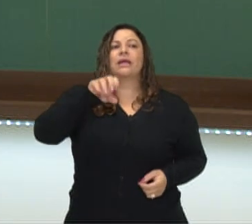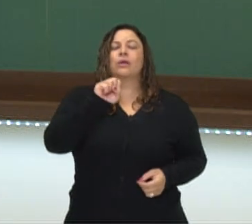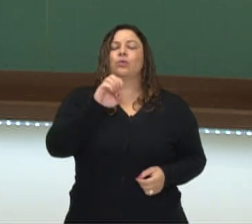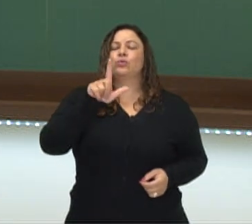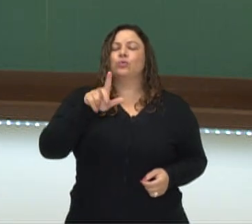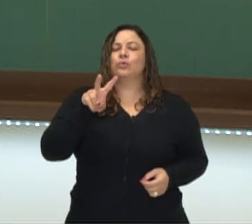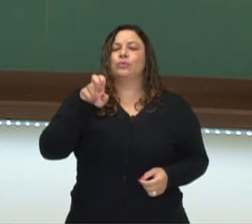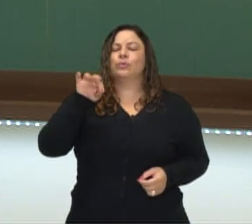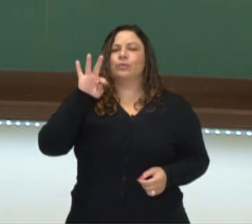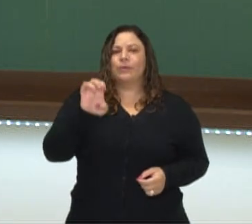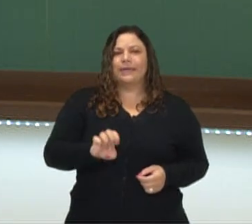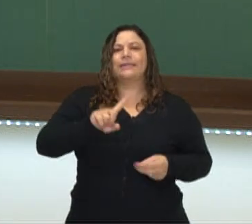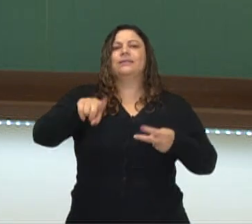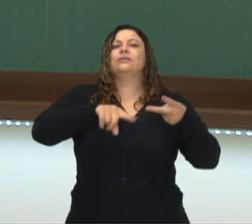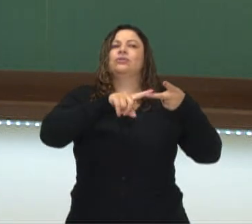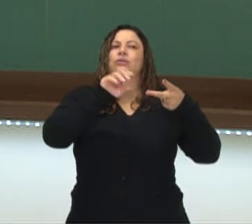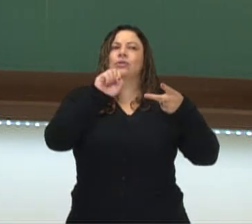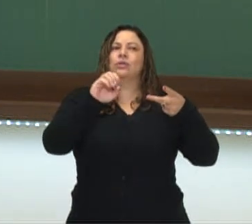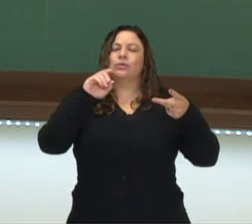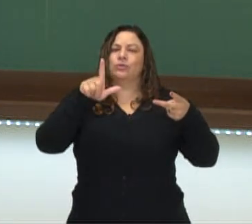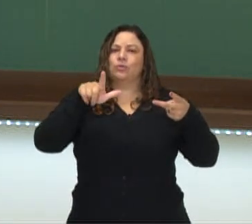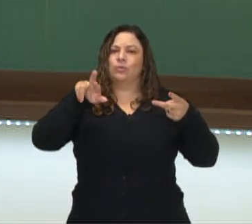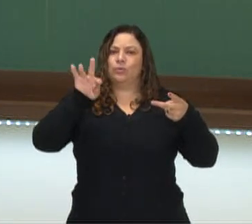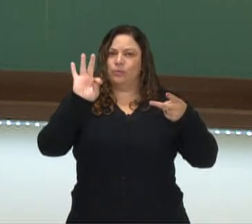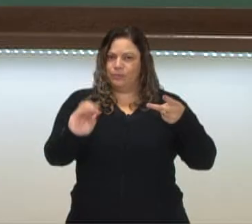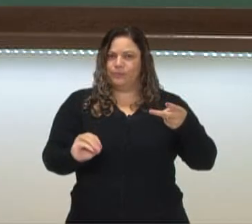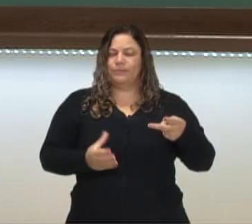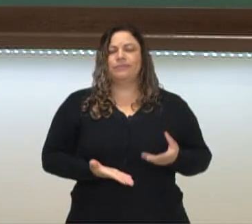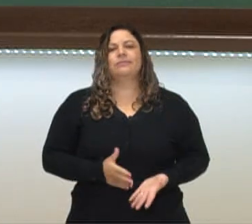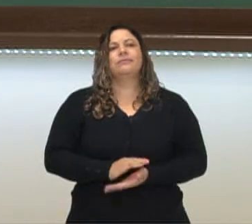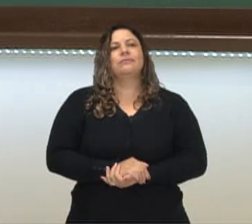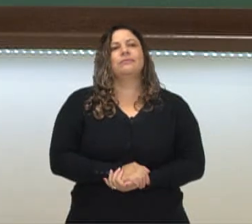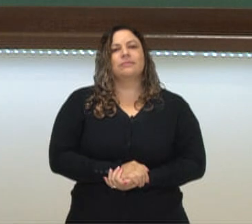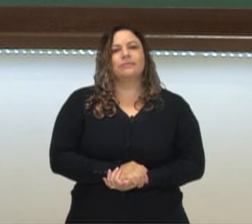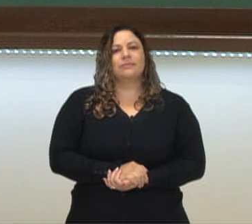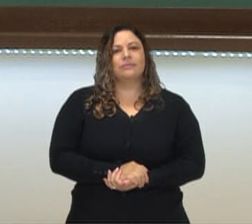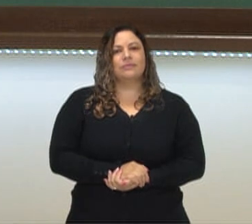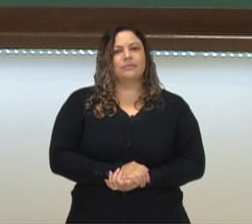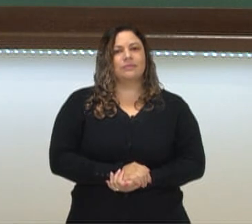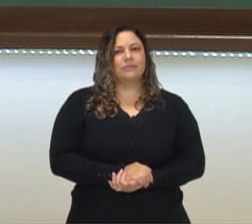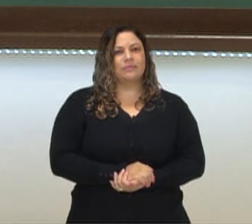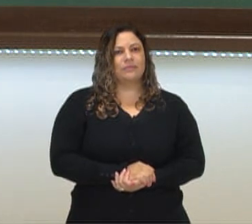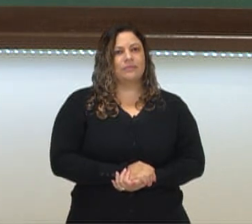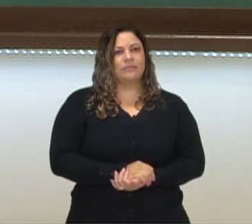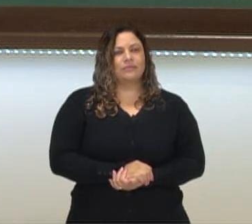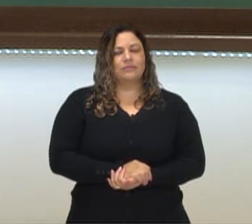misturas homogêneas, elas são chamadas de soluções. Você sabia disso?